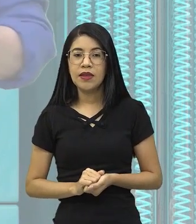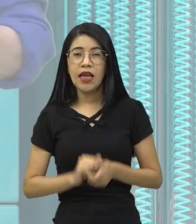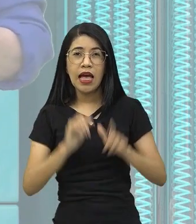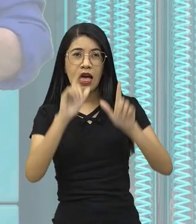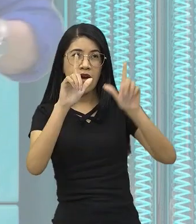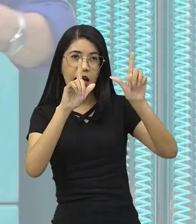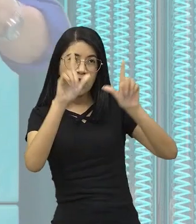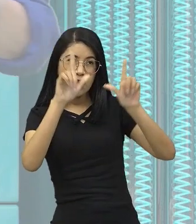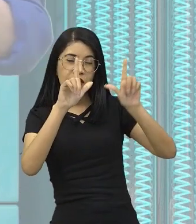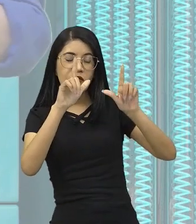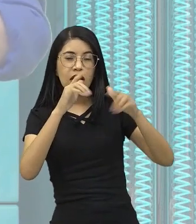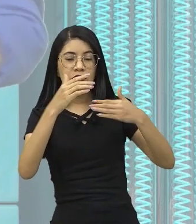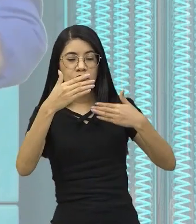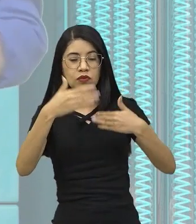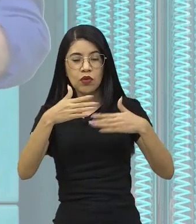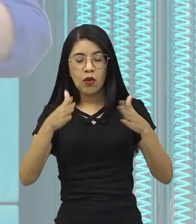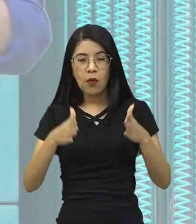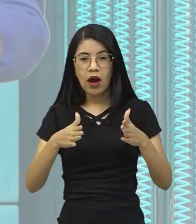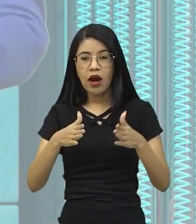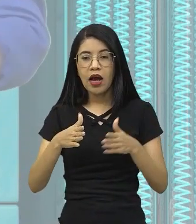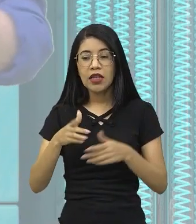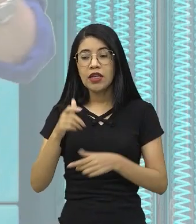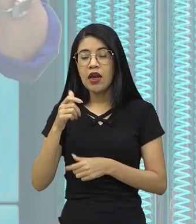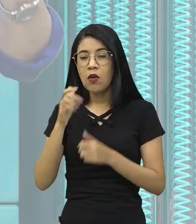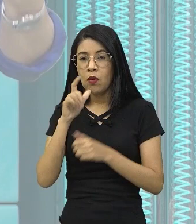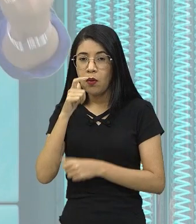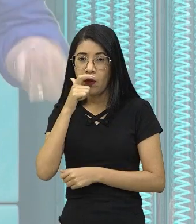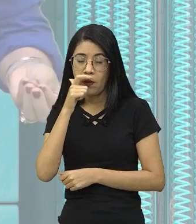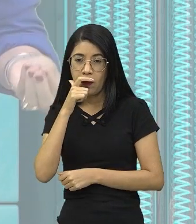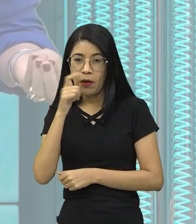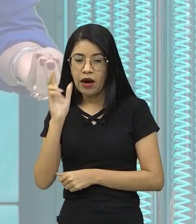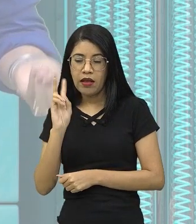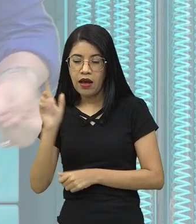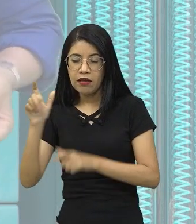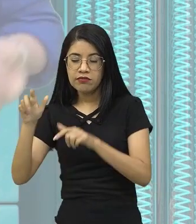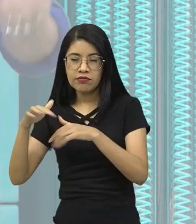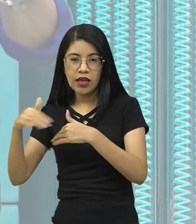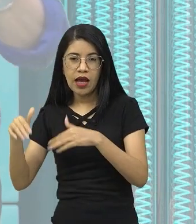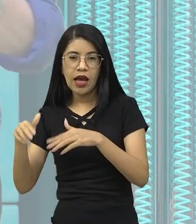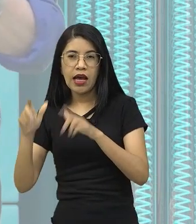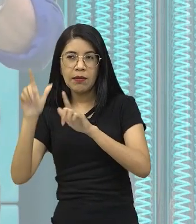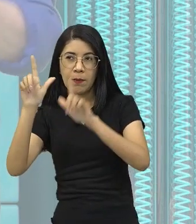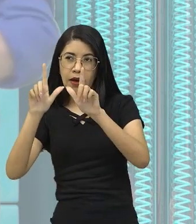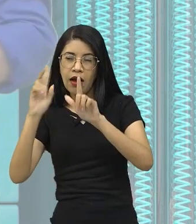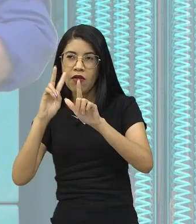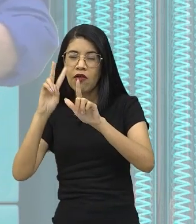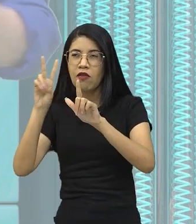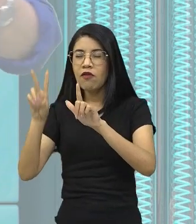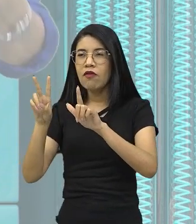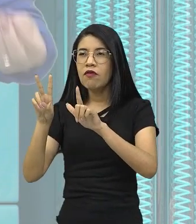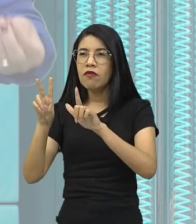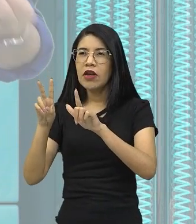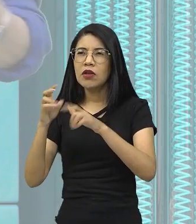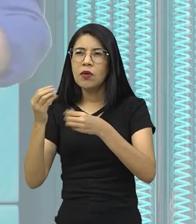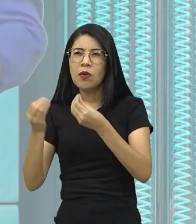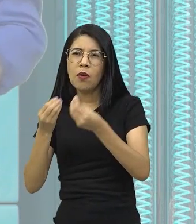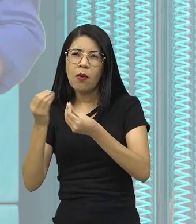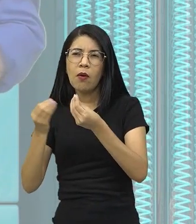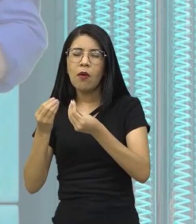no quarto e os pais na sala assistindo a um documentário sobre os dramas